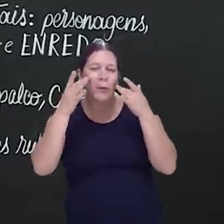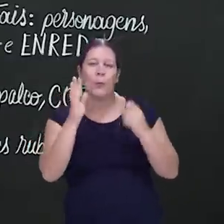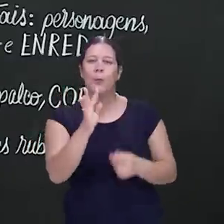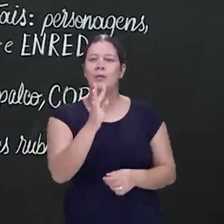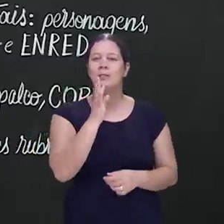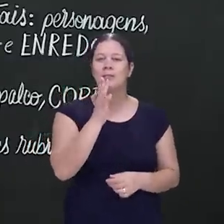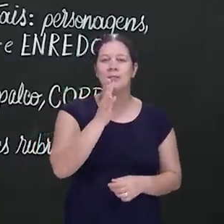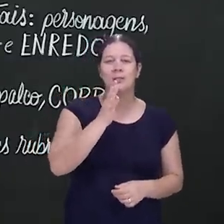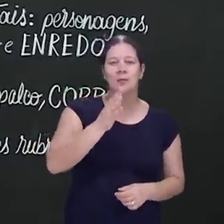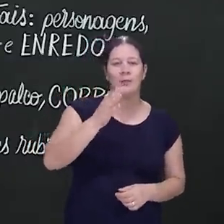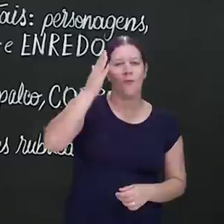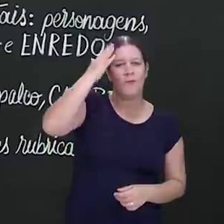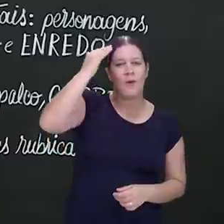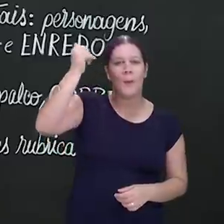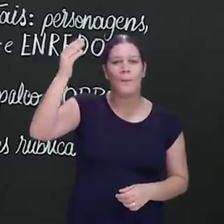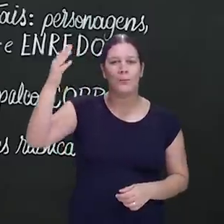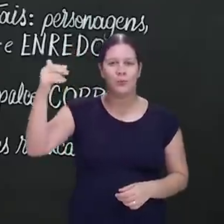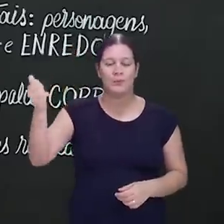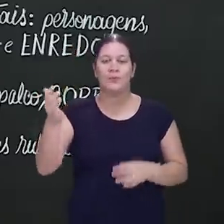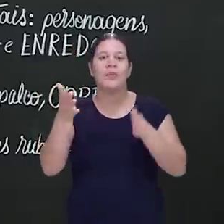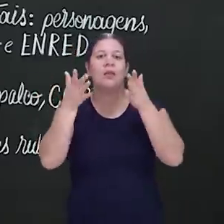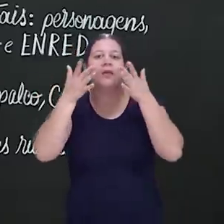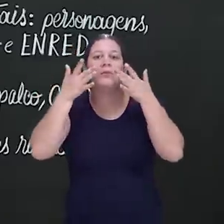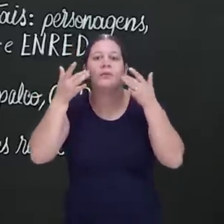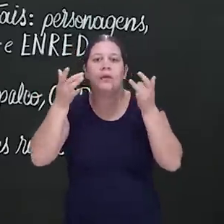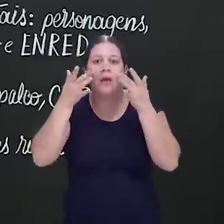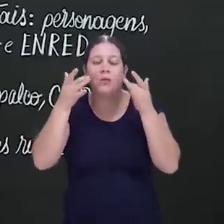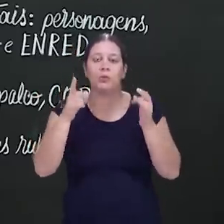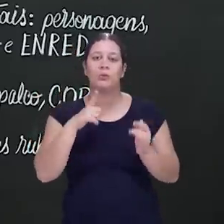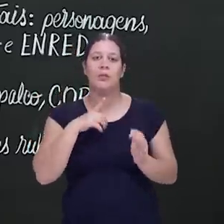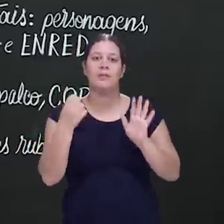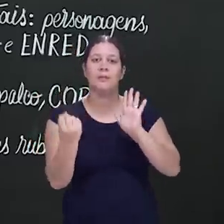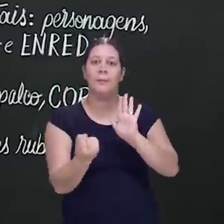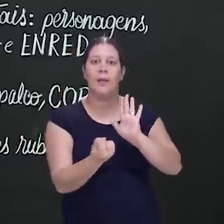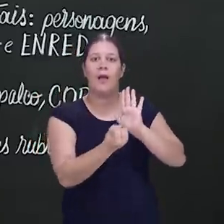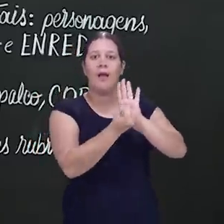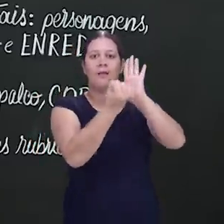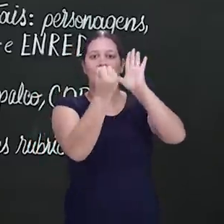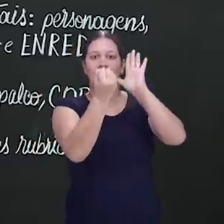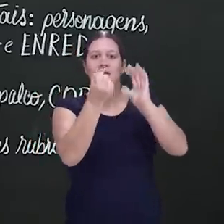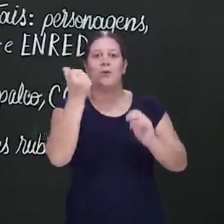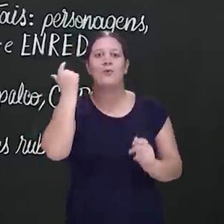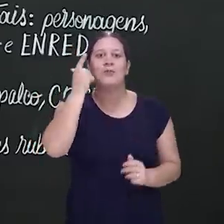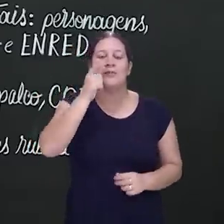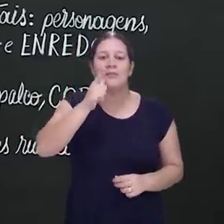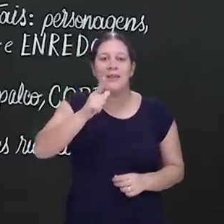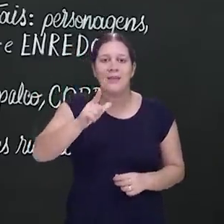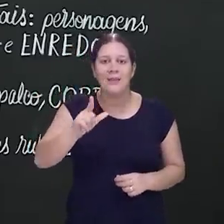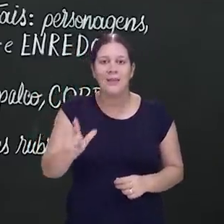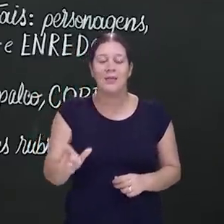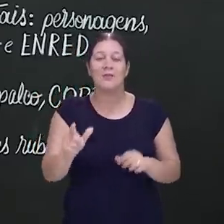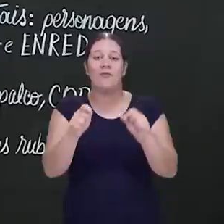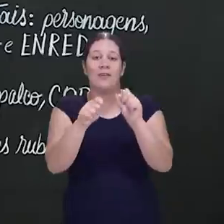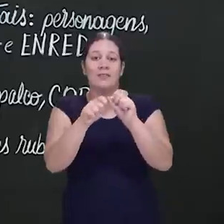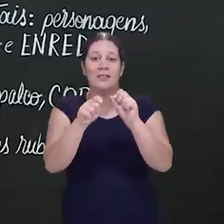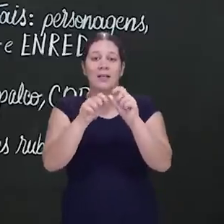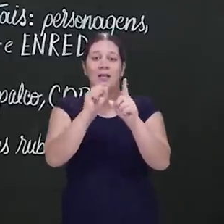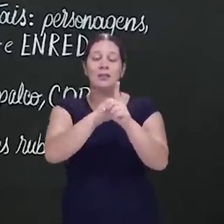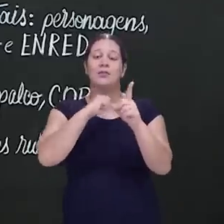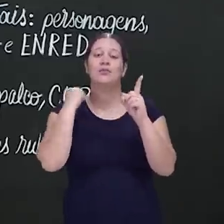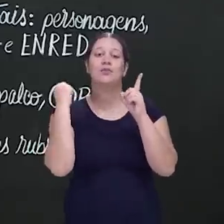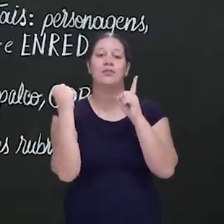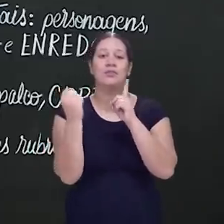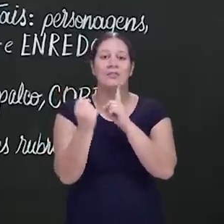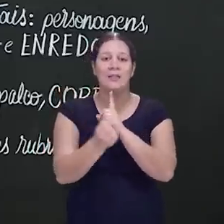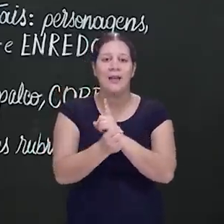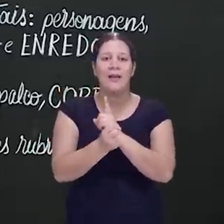que atravessa o tempo. Então, o teatro tem essa marca, né? O teatro consegue construir dentro da sociedade